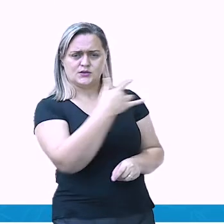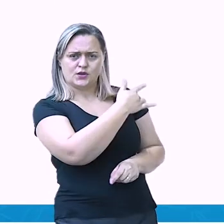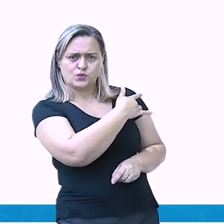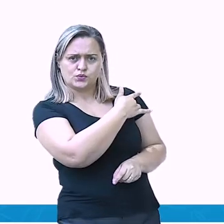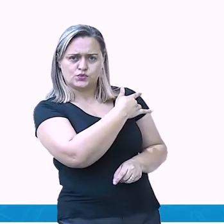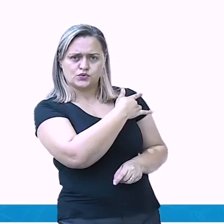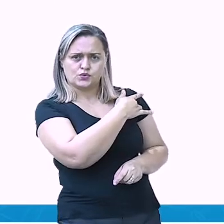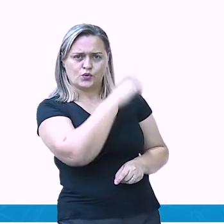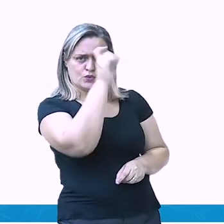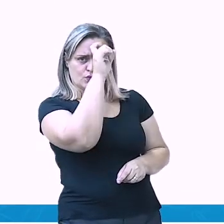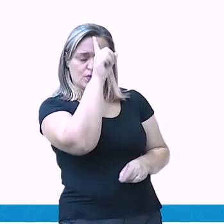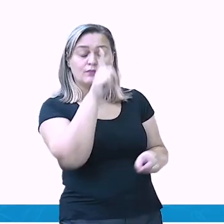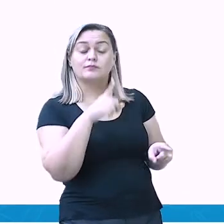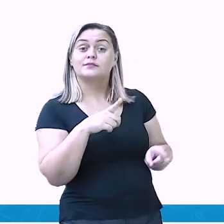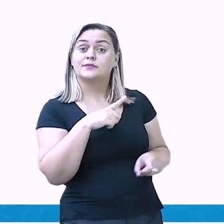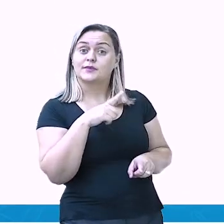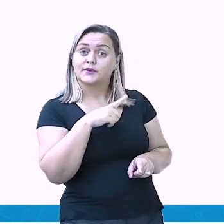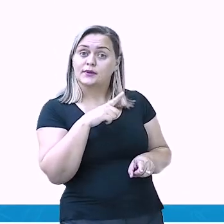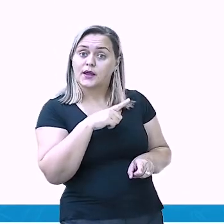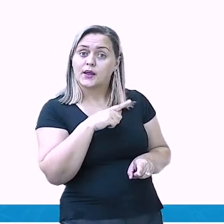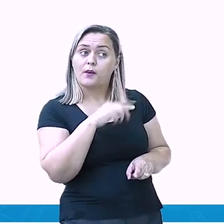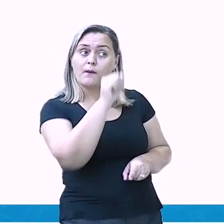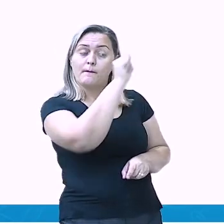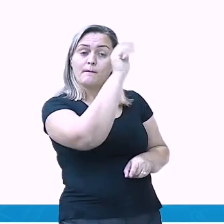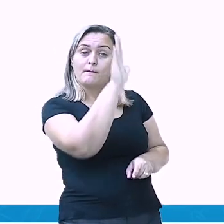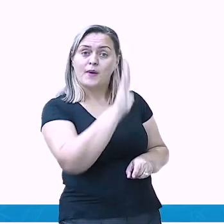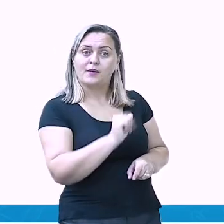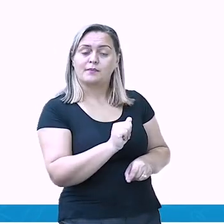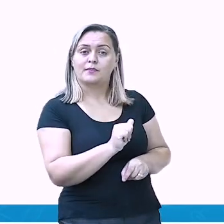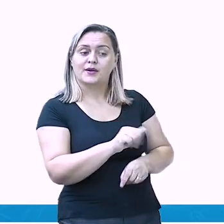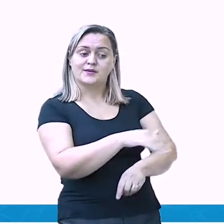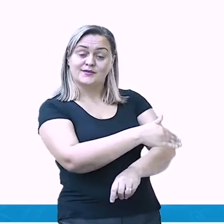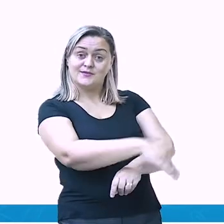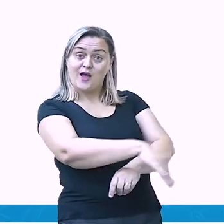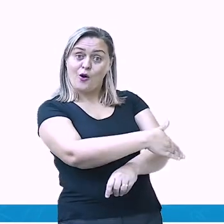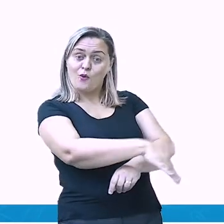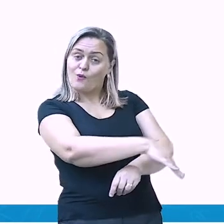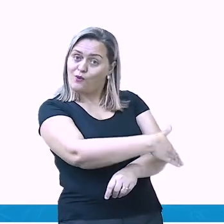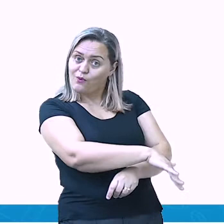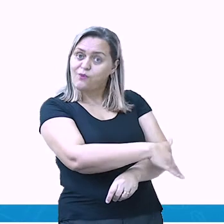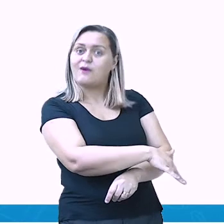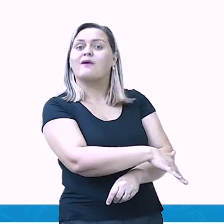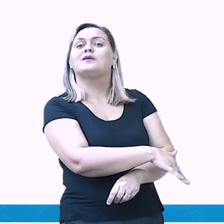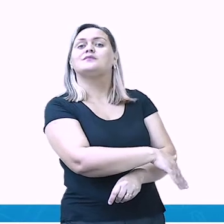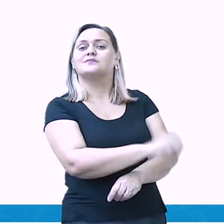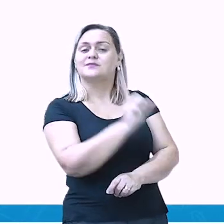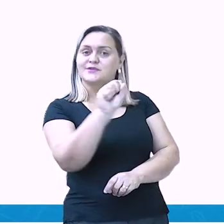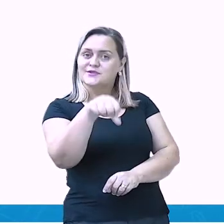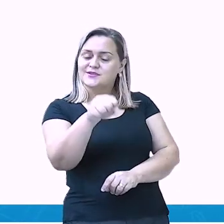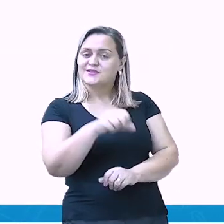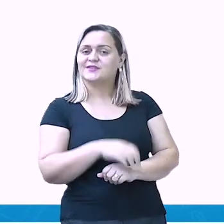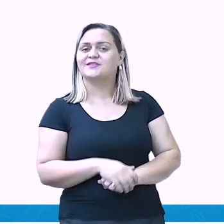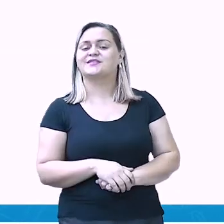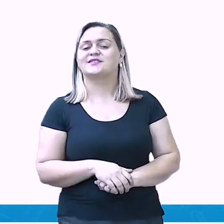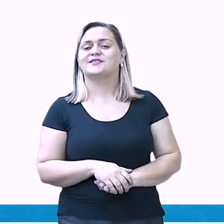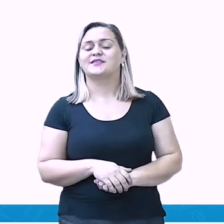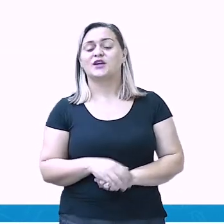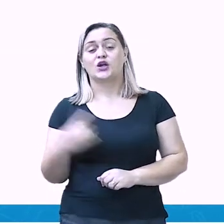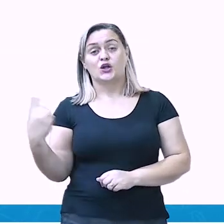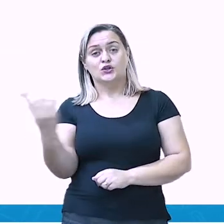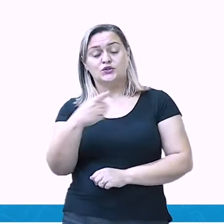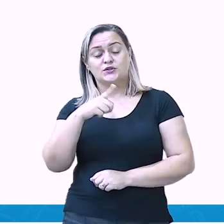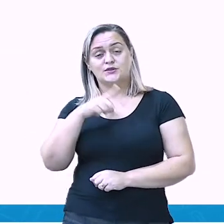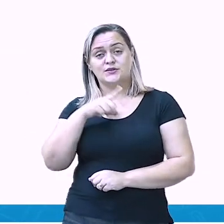que ele atende, tá? Nós temos o mapa da cidade, da nossa cidade também. Nós